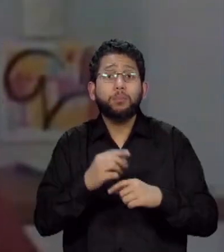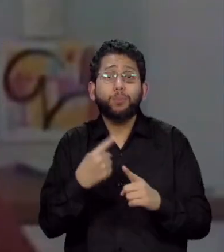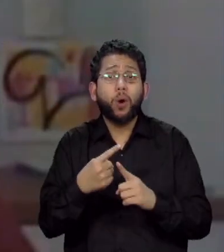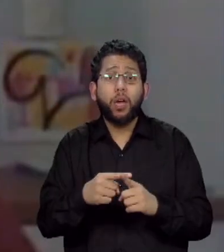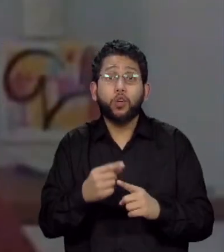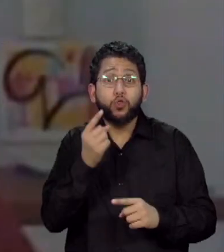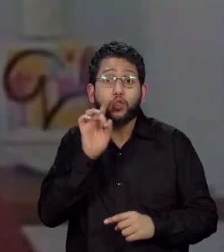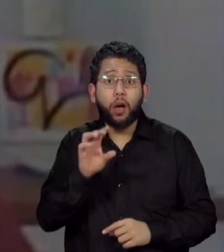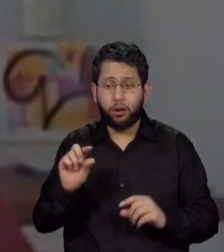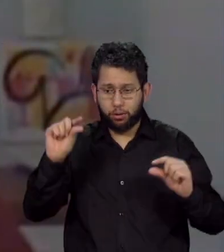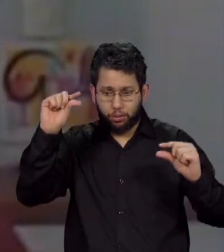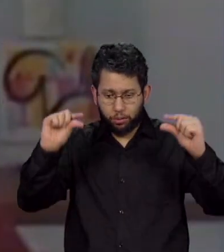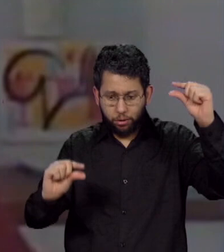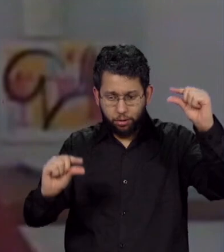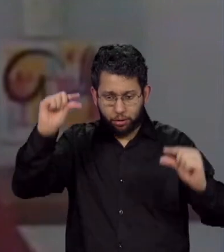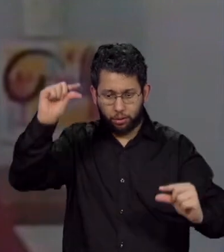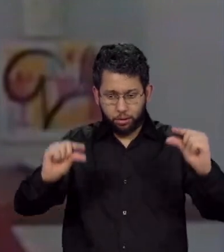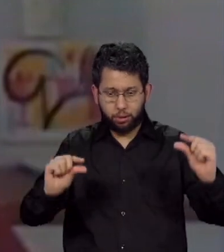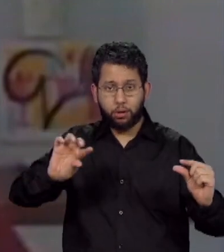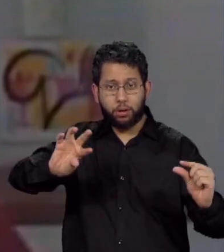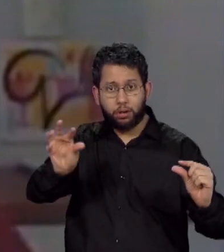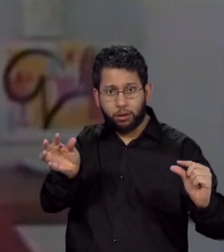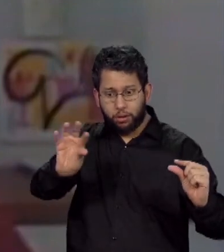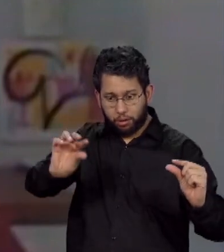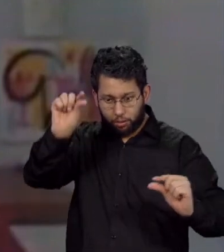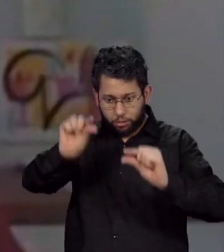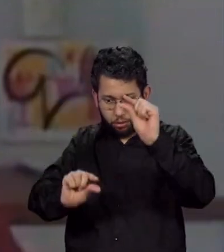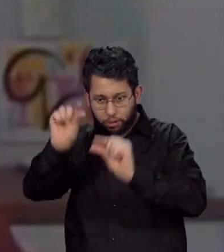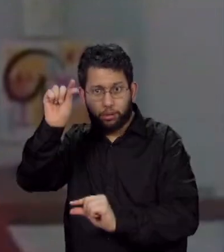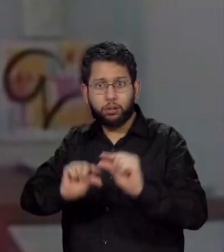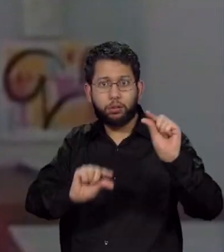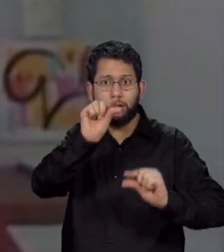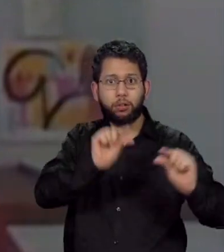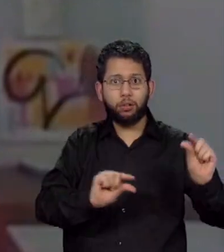e aquela ilha tão gigante, né?